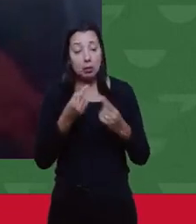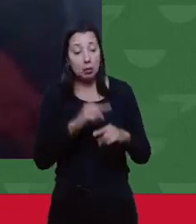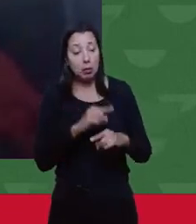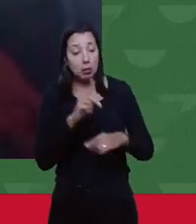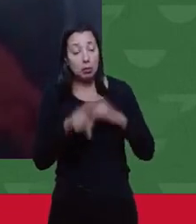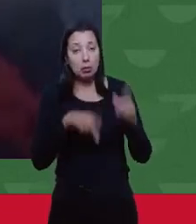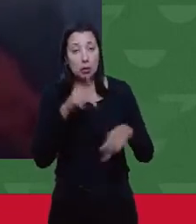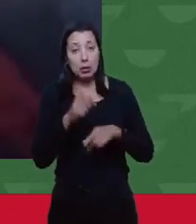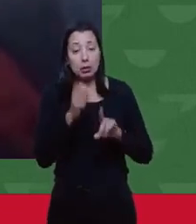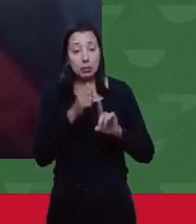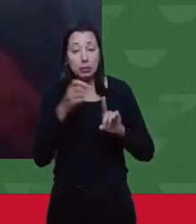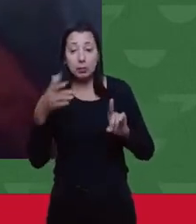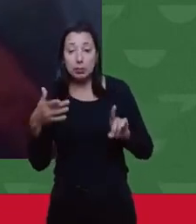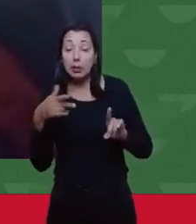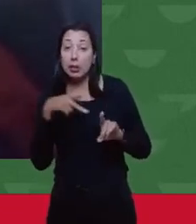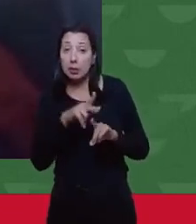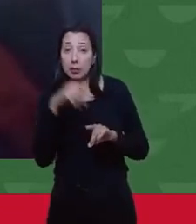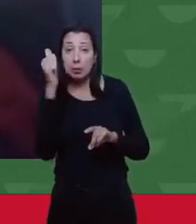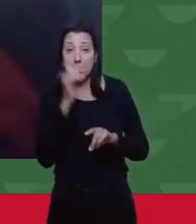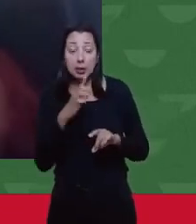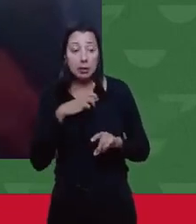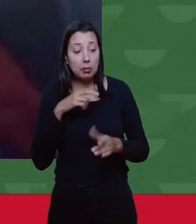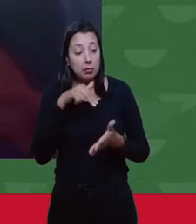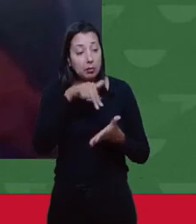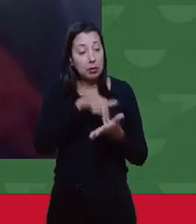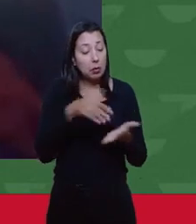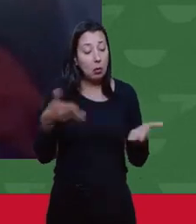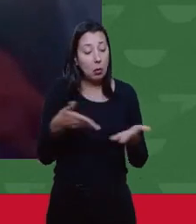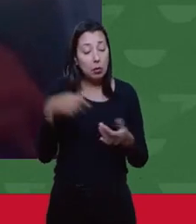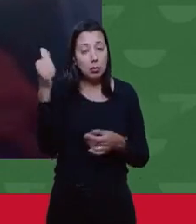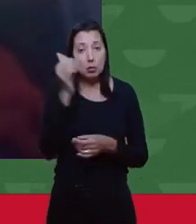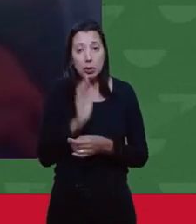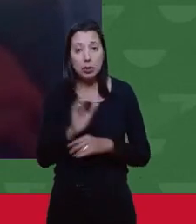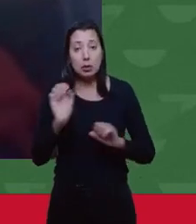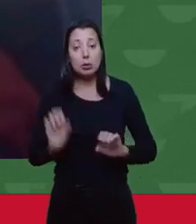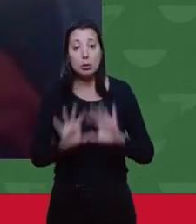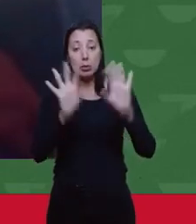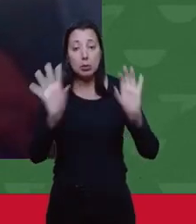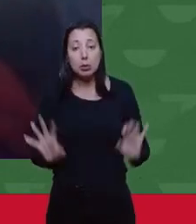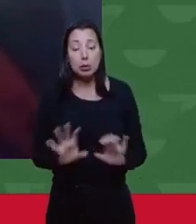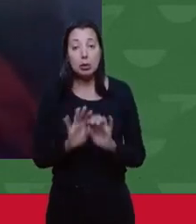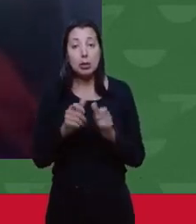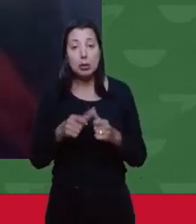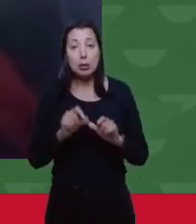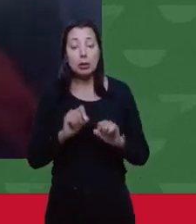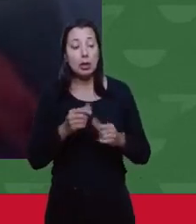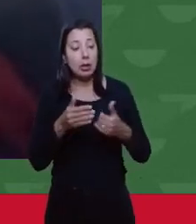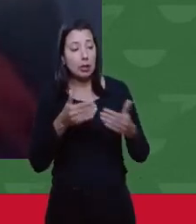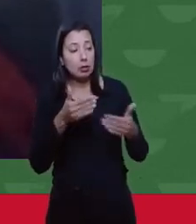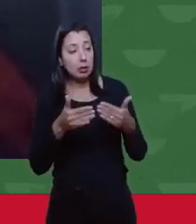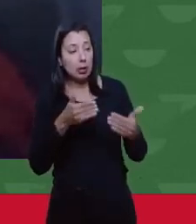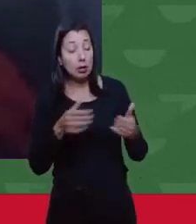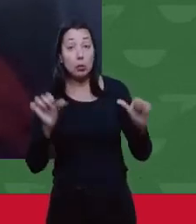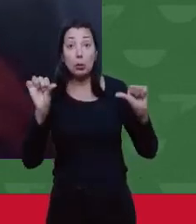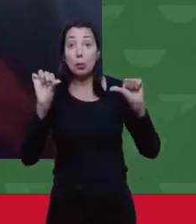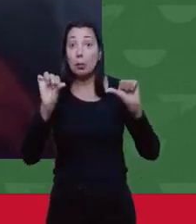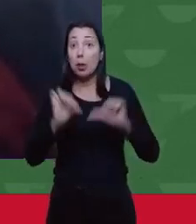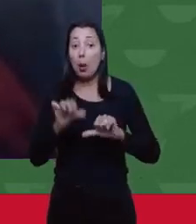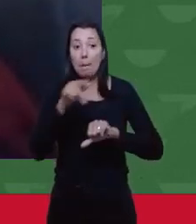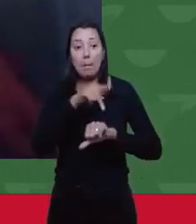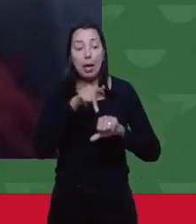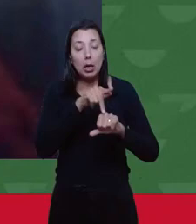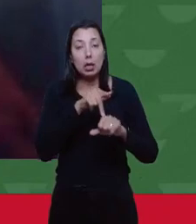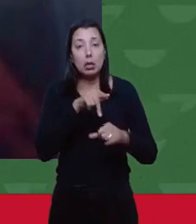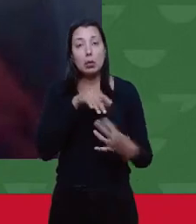população LGBTI. Sempre o Brasil teve um posicionamento. Hoje o Brasil, no cenário internacional, está articulado com os piores países